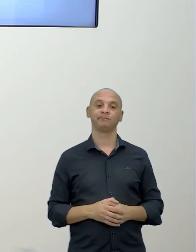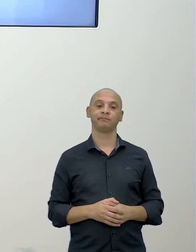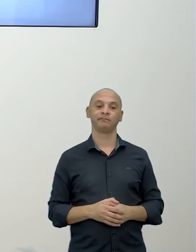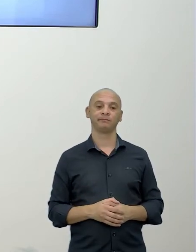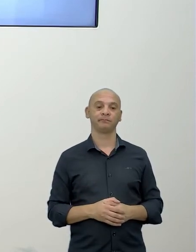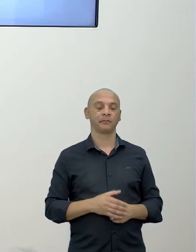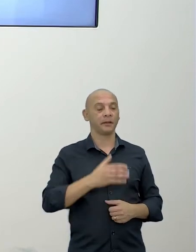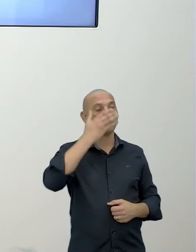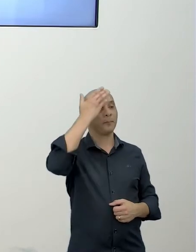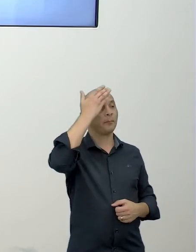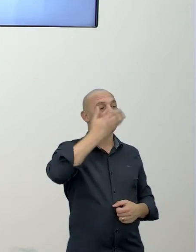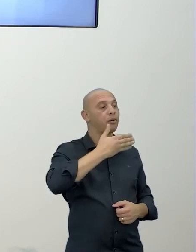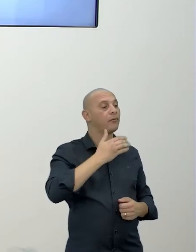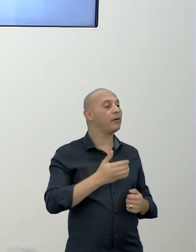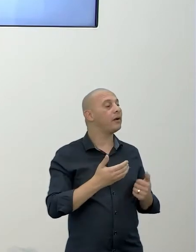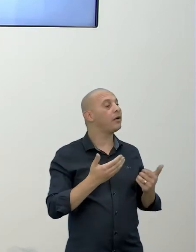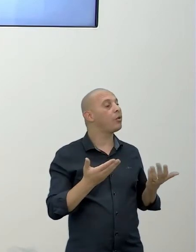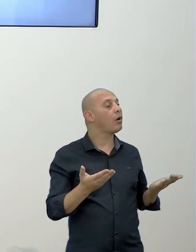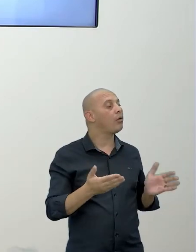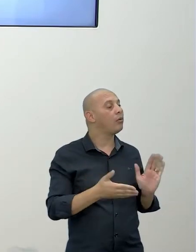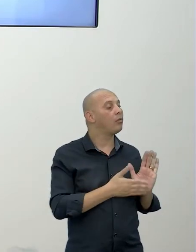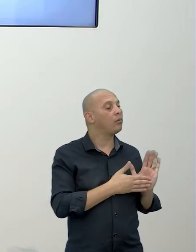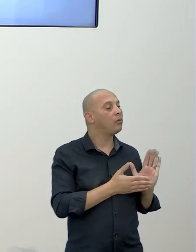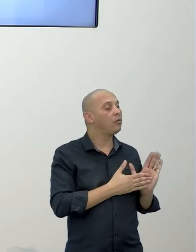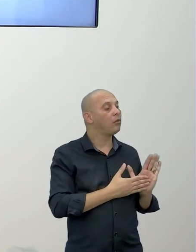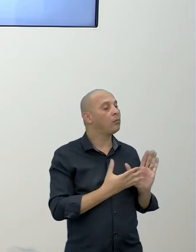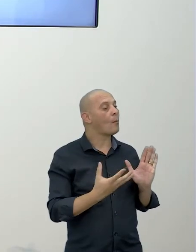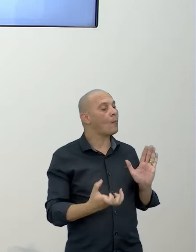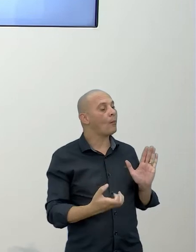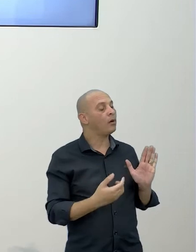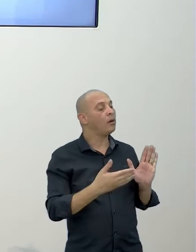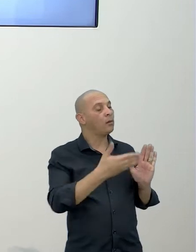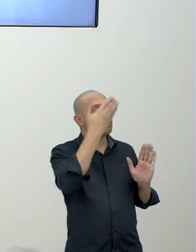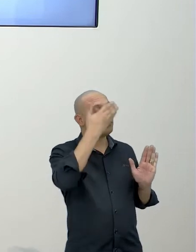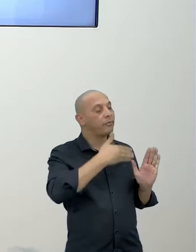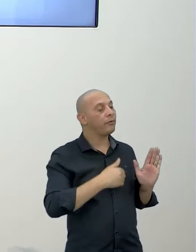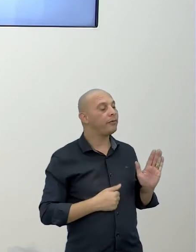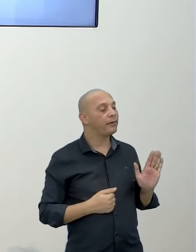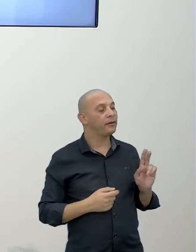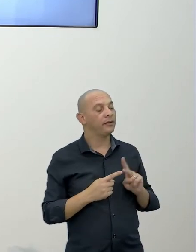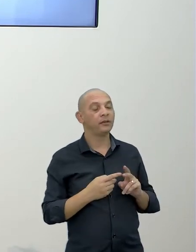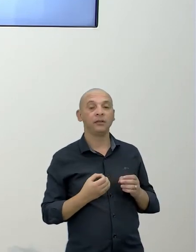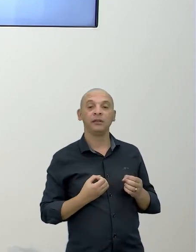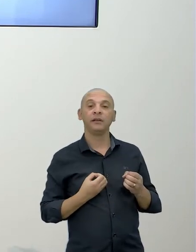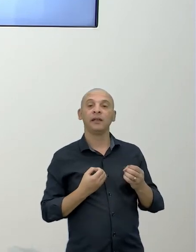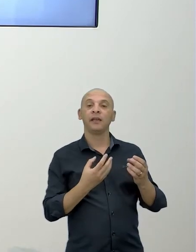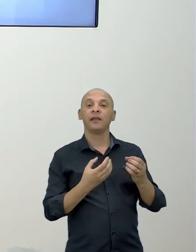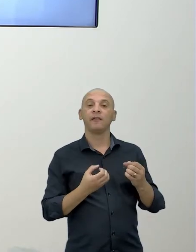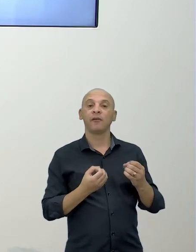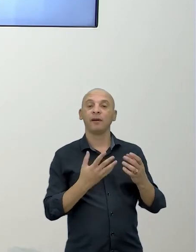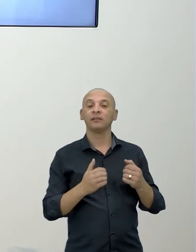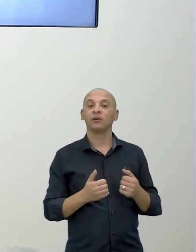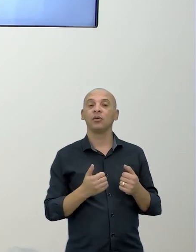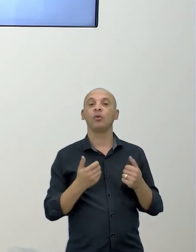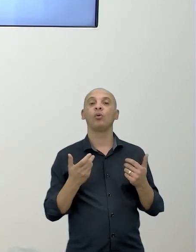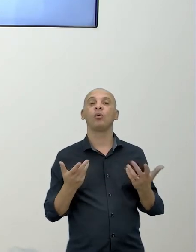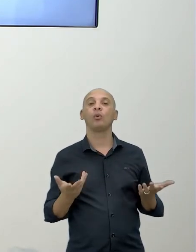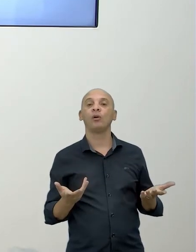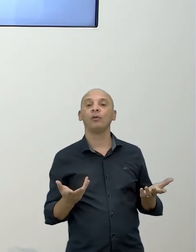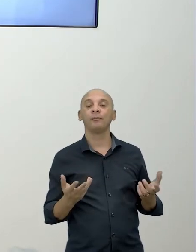Tá, eu tô falando pra você que o laguinho do céu secou, mas qual prova que eu tenho que o laguinho do céu